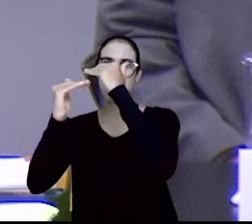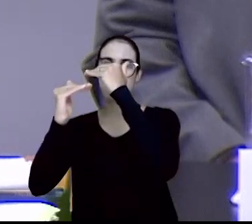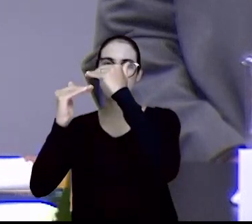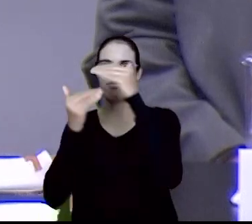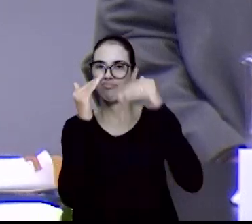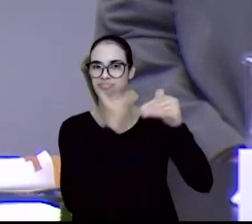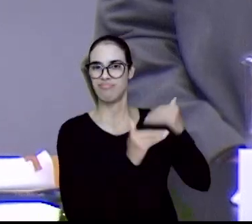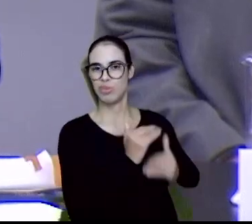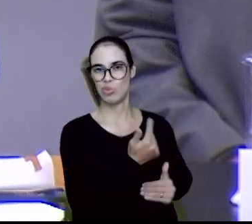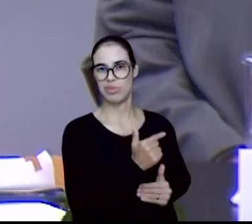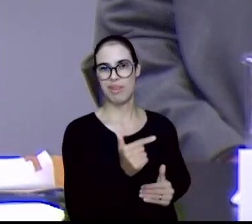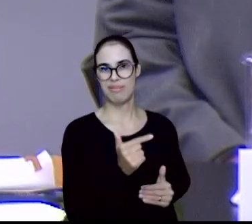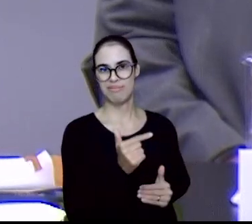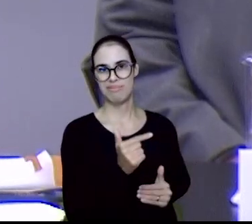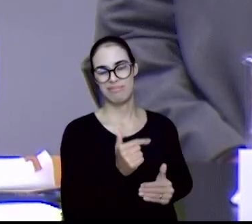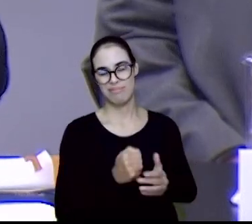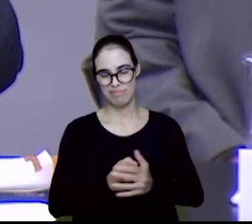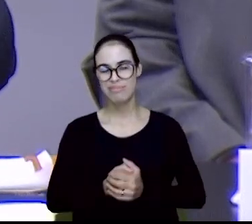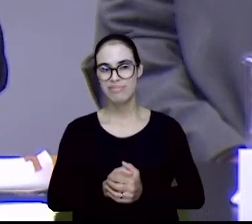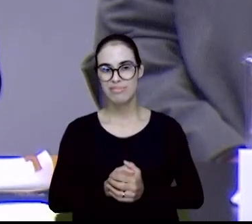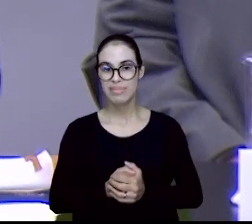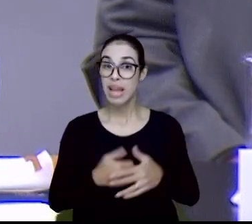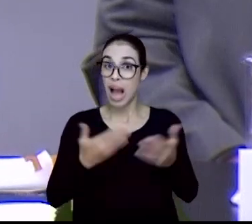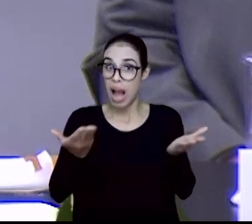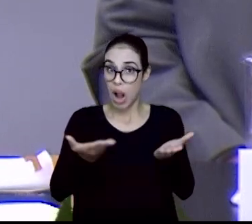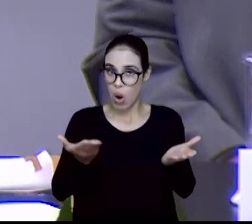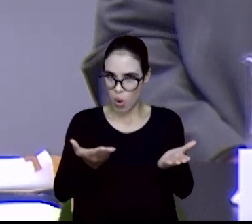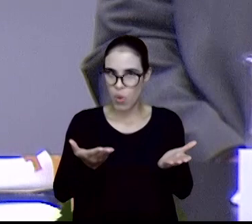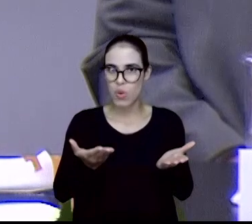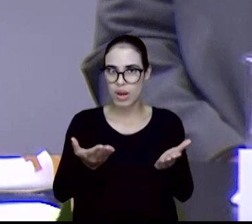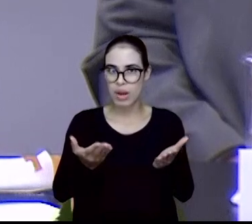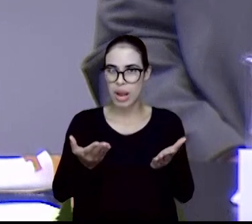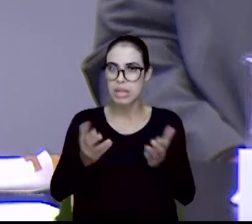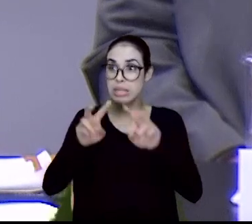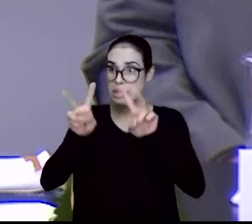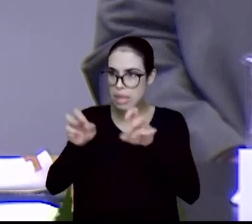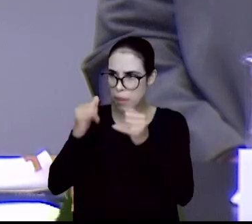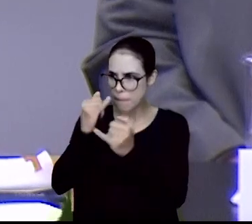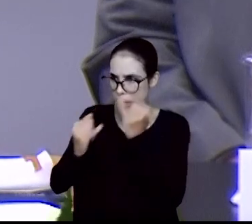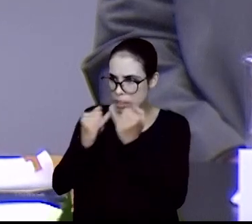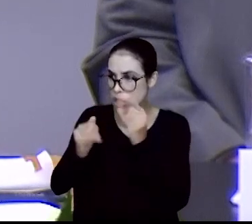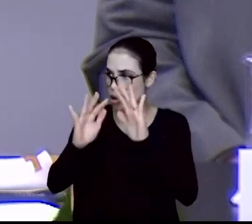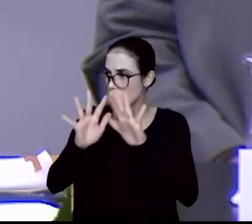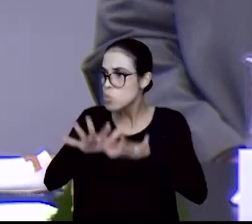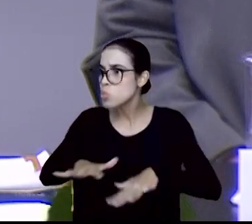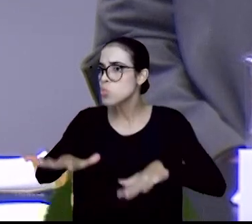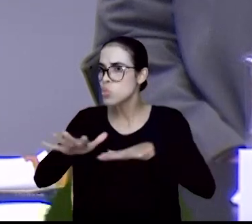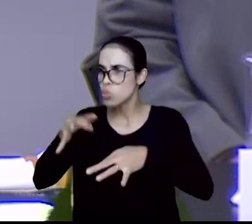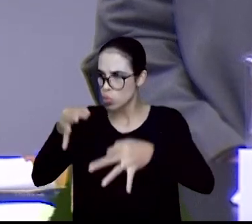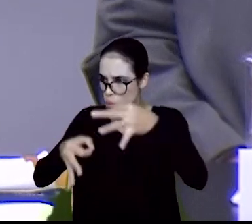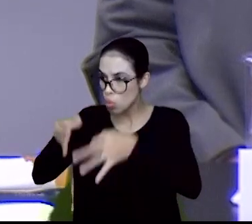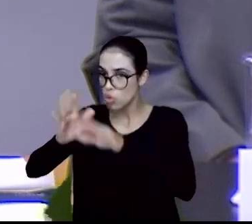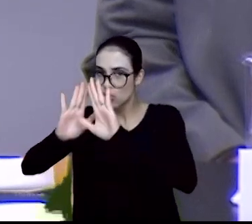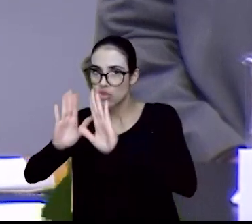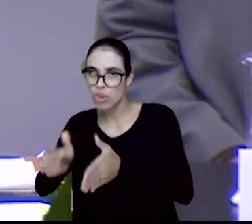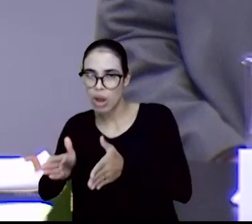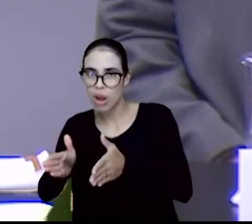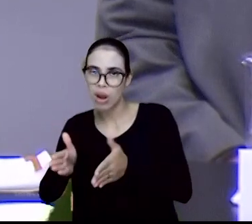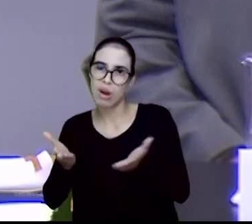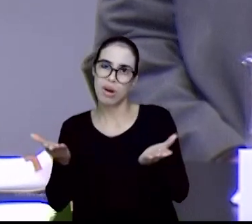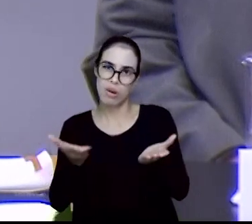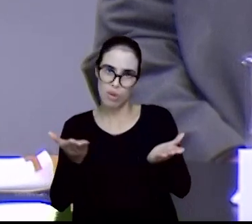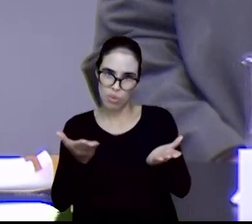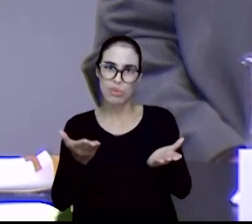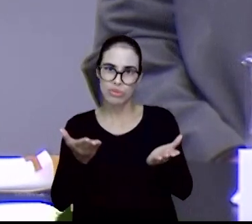decisões judiciais ficam muito mais previsíveis e menos dependentes da subjetividade ou do voluntarismo